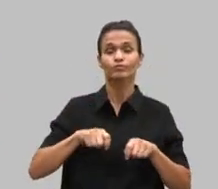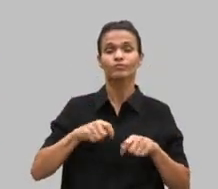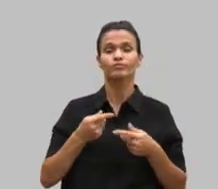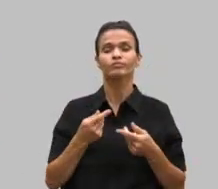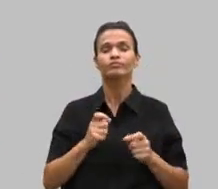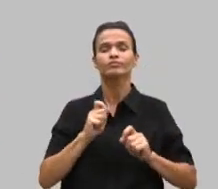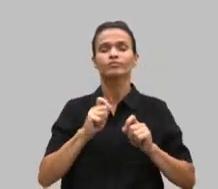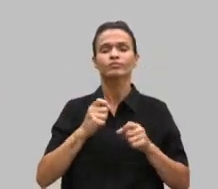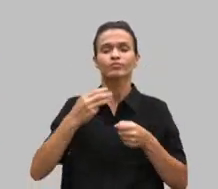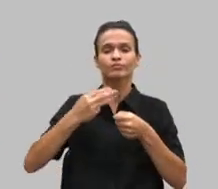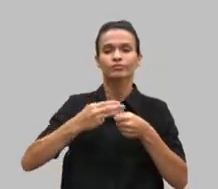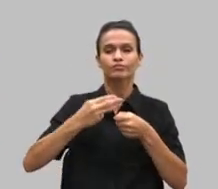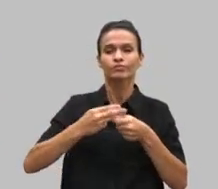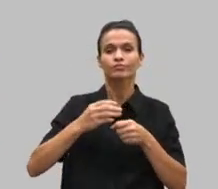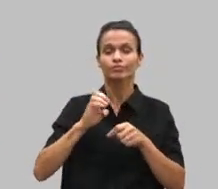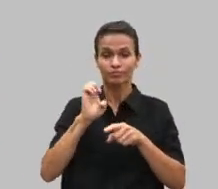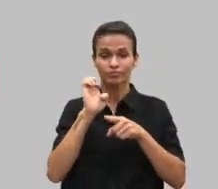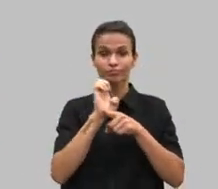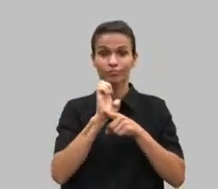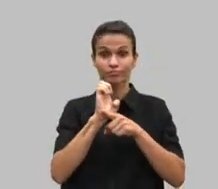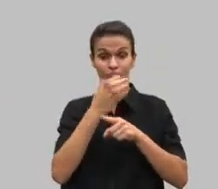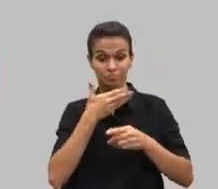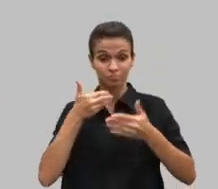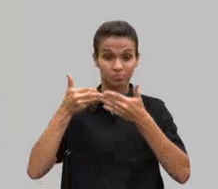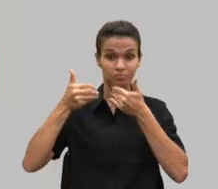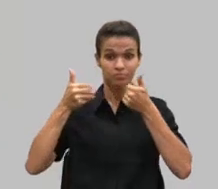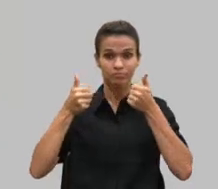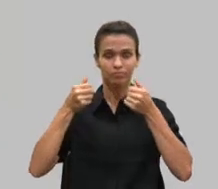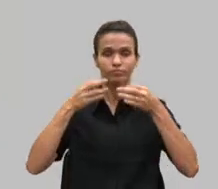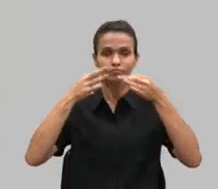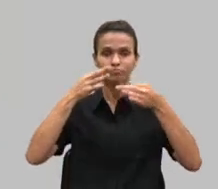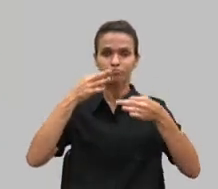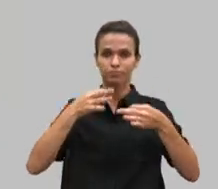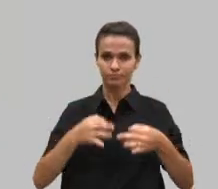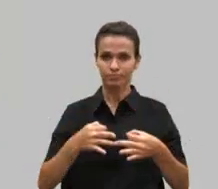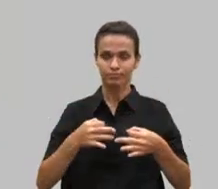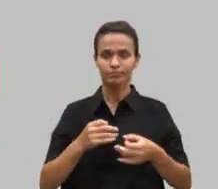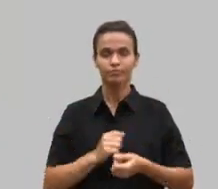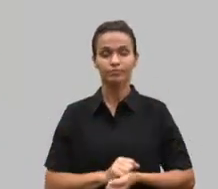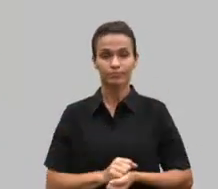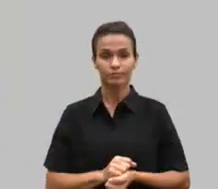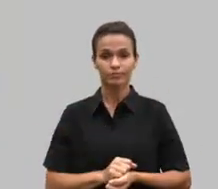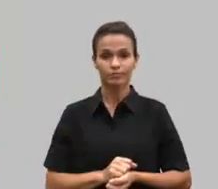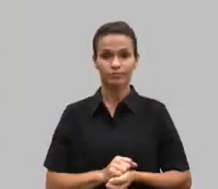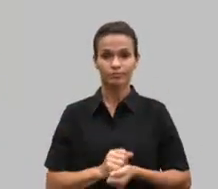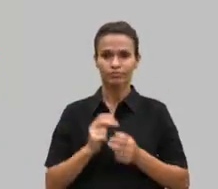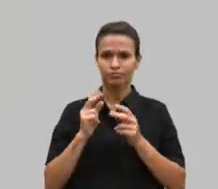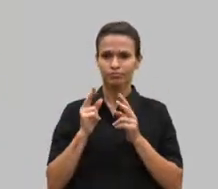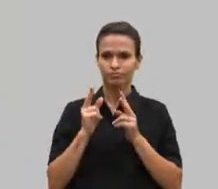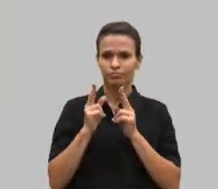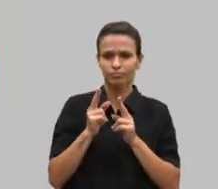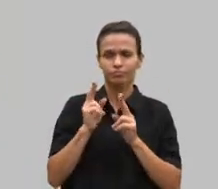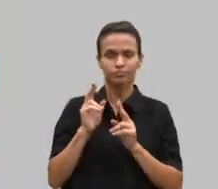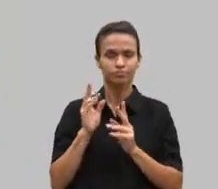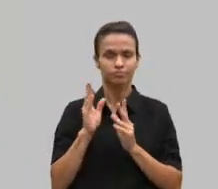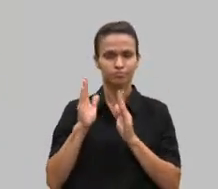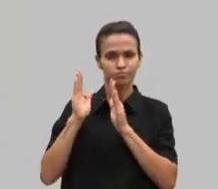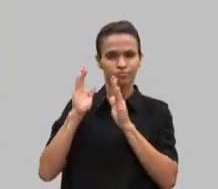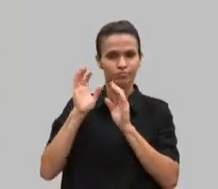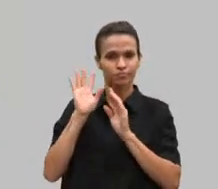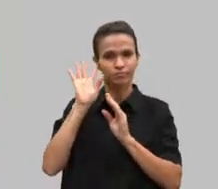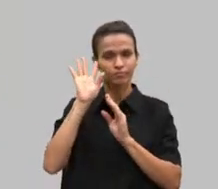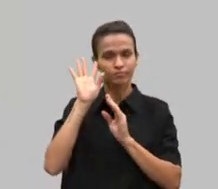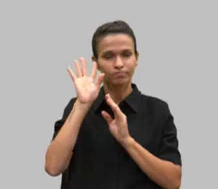e nosso estado melhores e mais justos como a primavera fica bem chega em setembro o